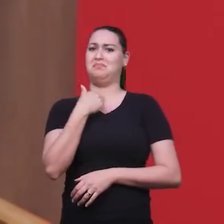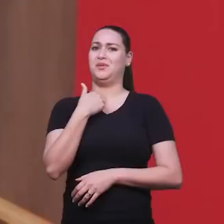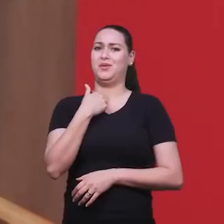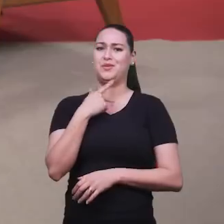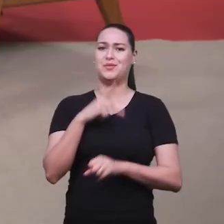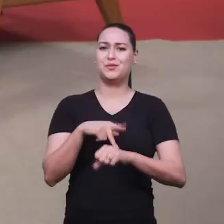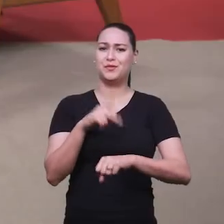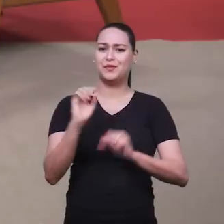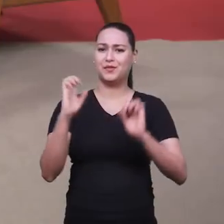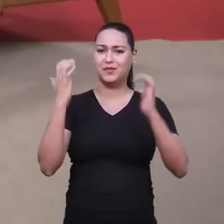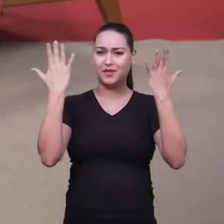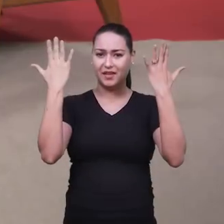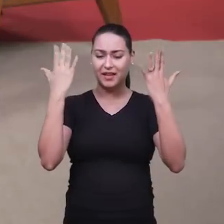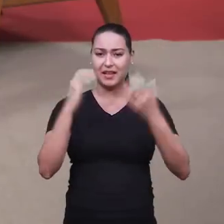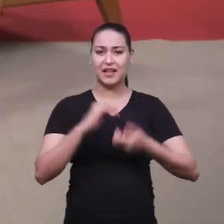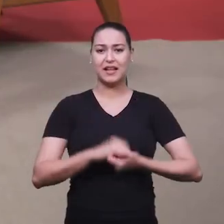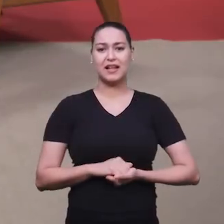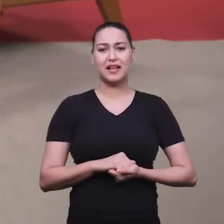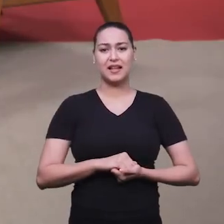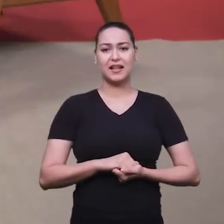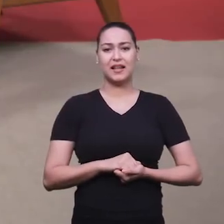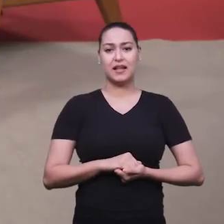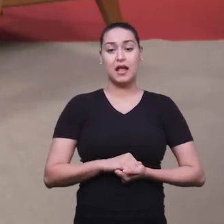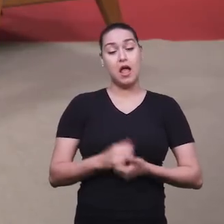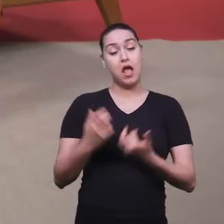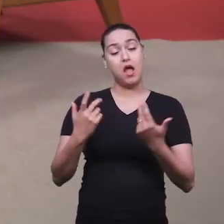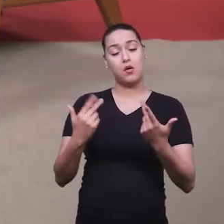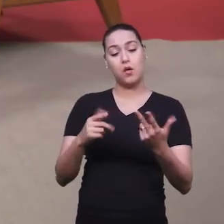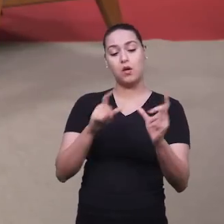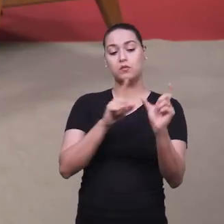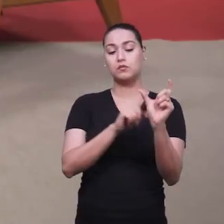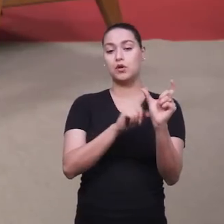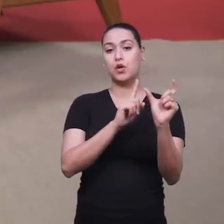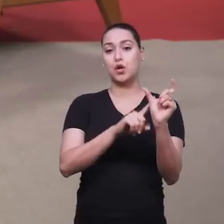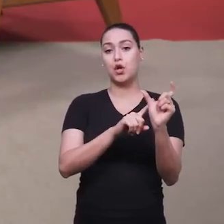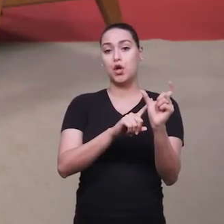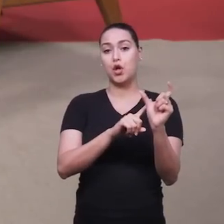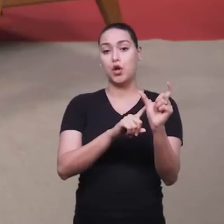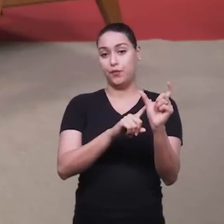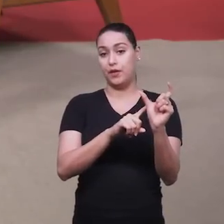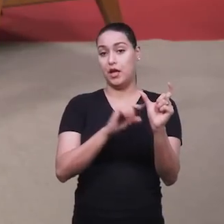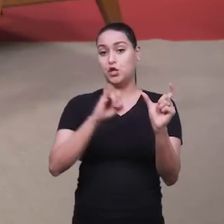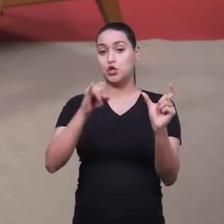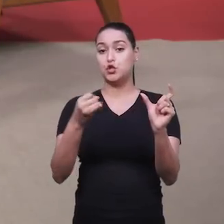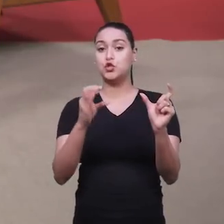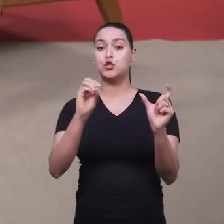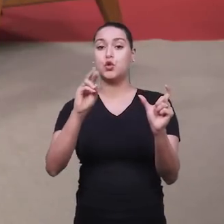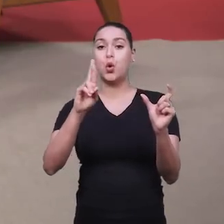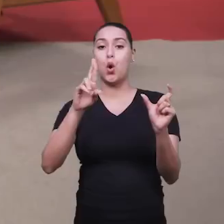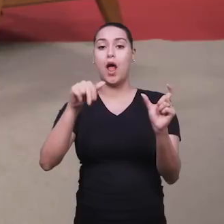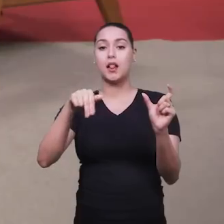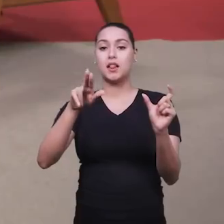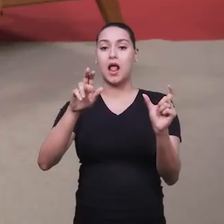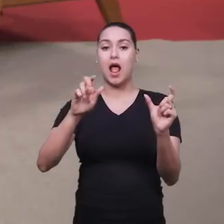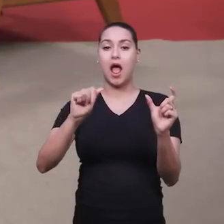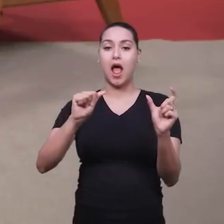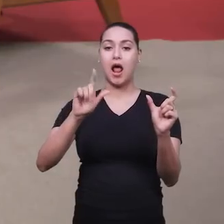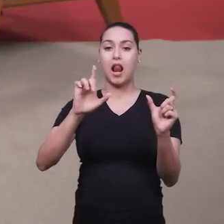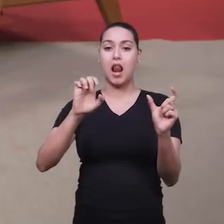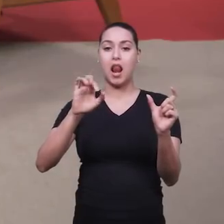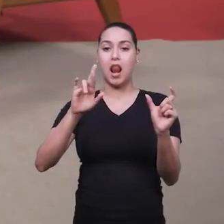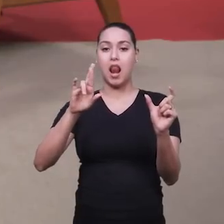Páscoa. Mas é importante dizer que essa expressão assalariado é a mesma expressão do jornaleiro do filho